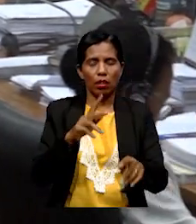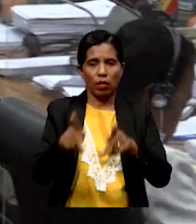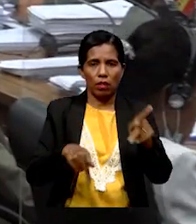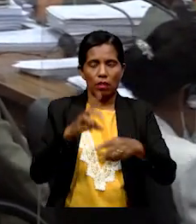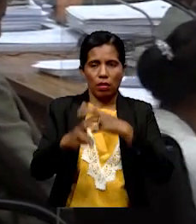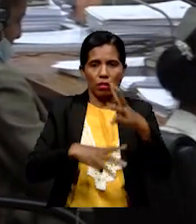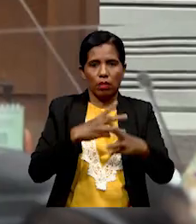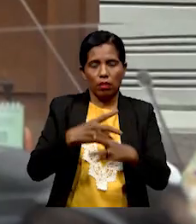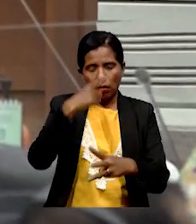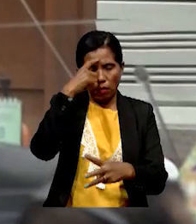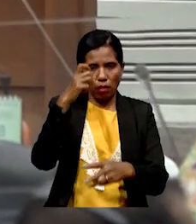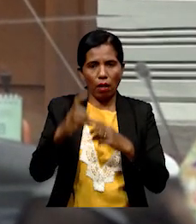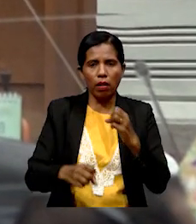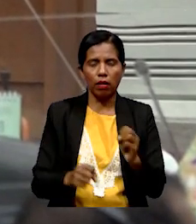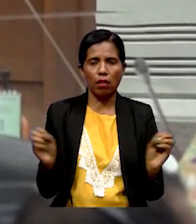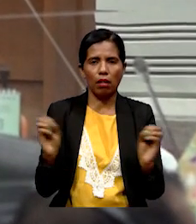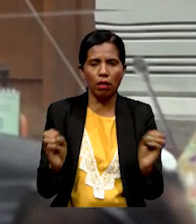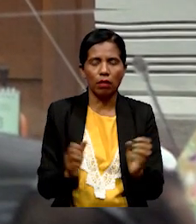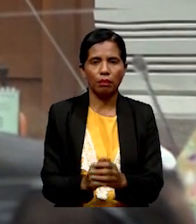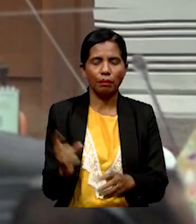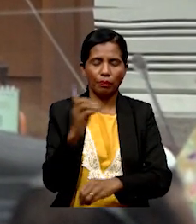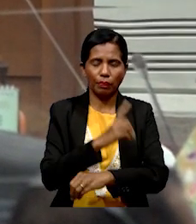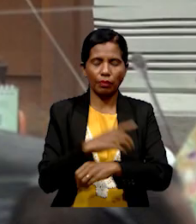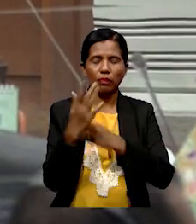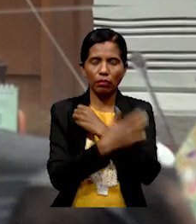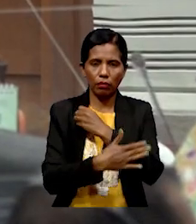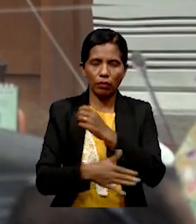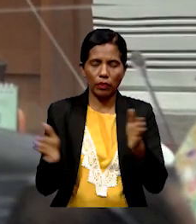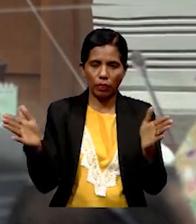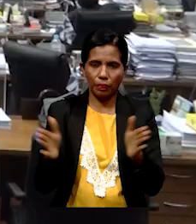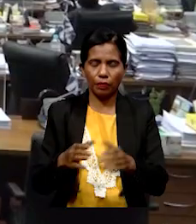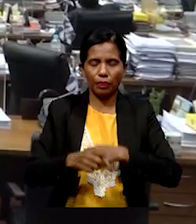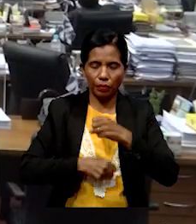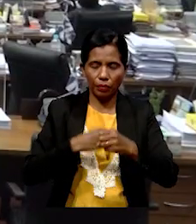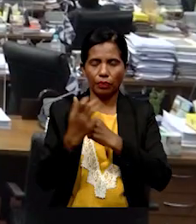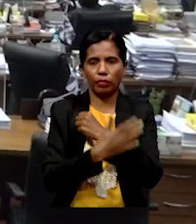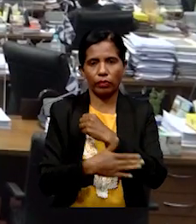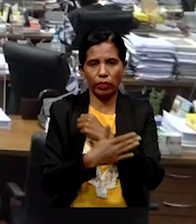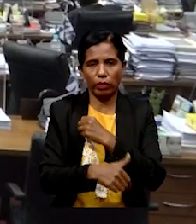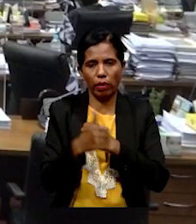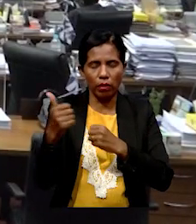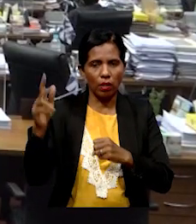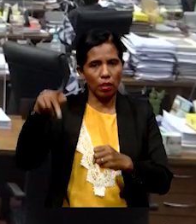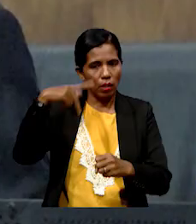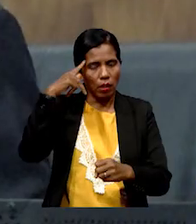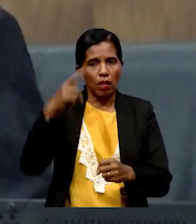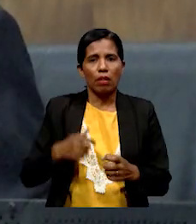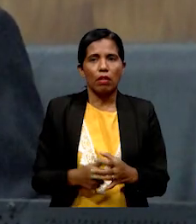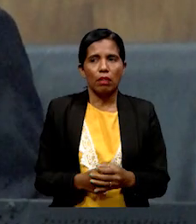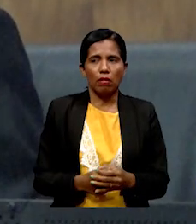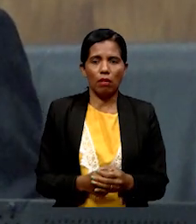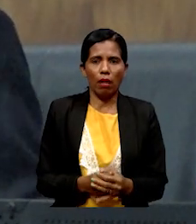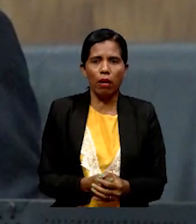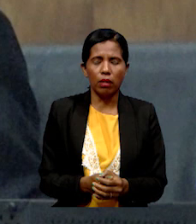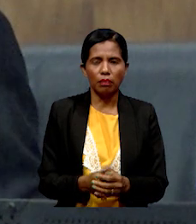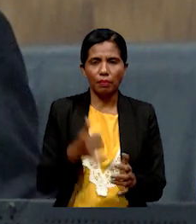mundo. Também gira la defende, loron ruma nação que exira, se sofre roto ba nação bot sirania política. Ita adere ba